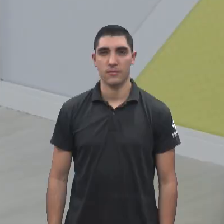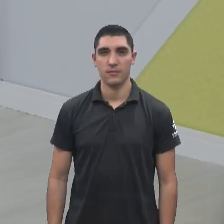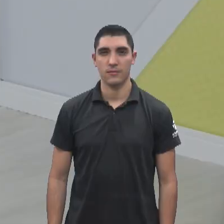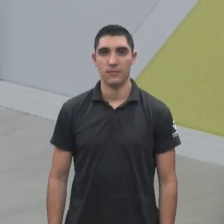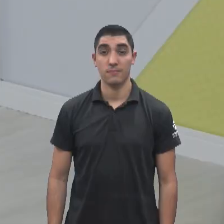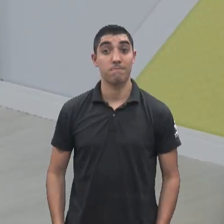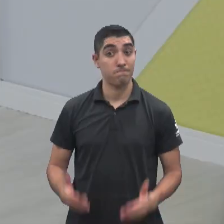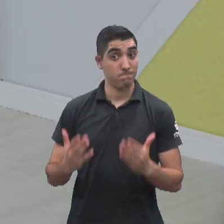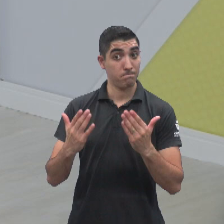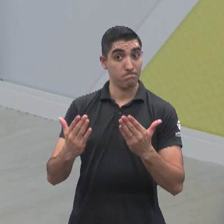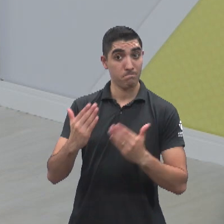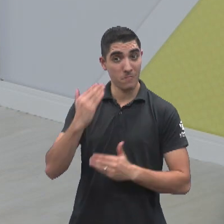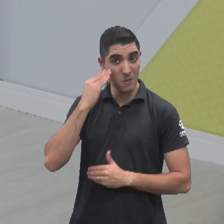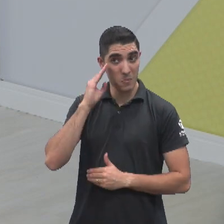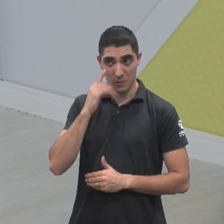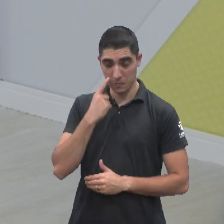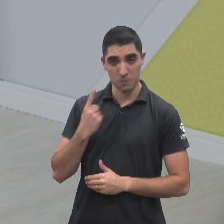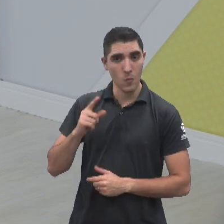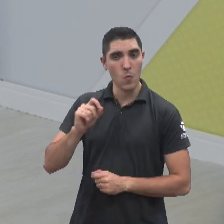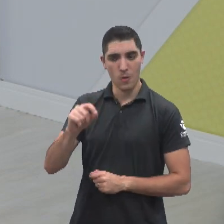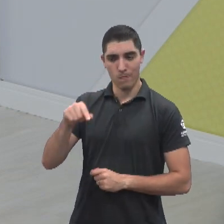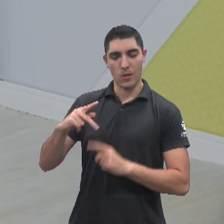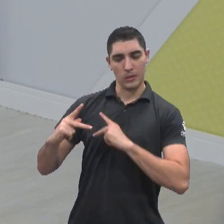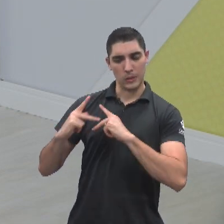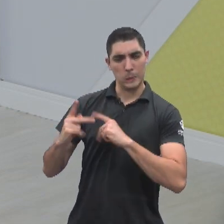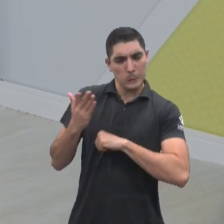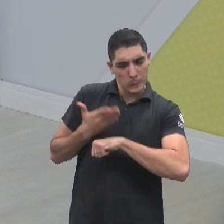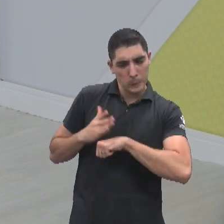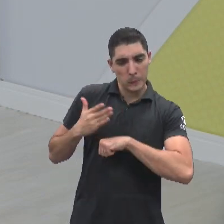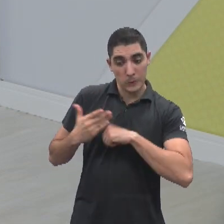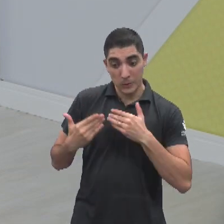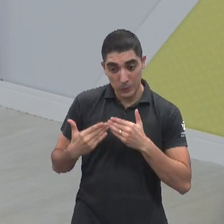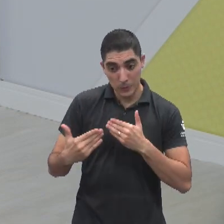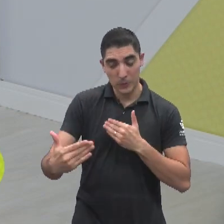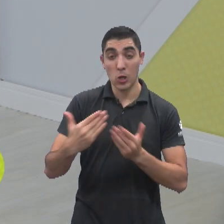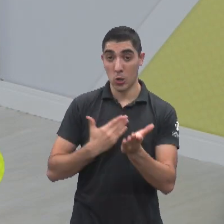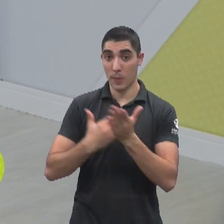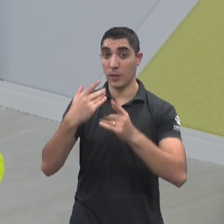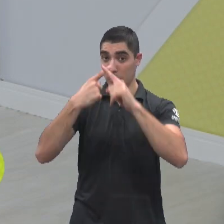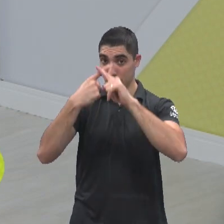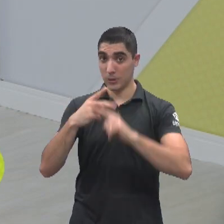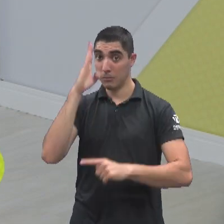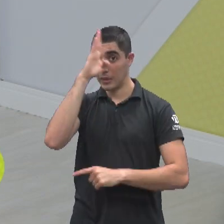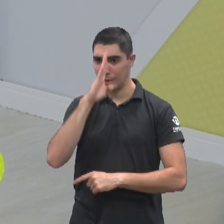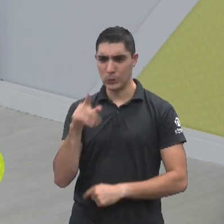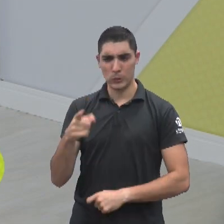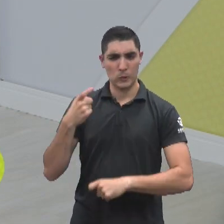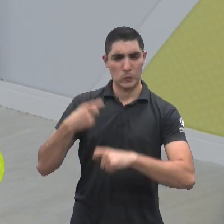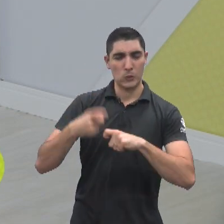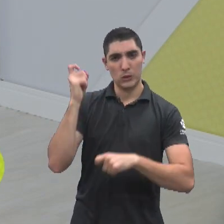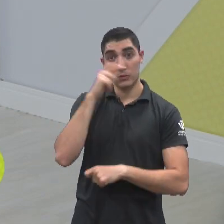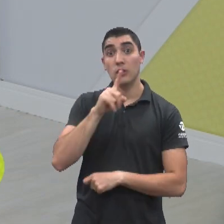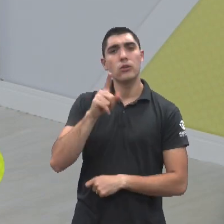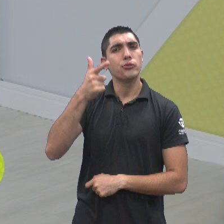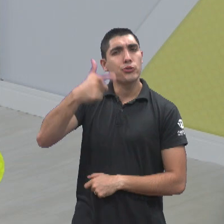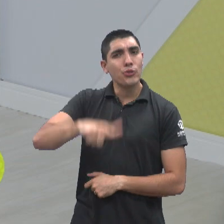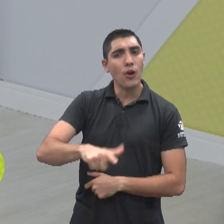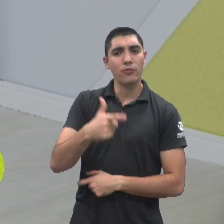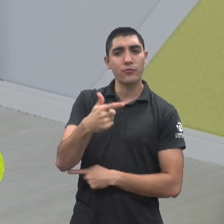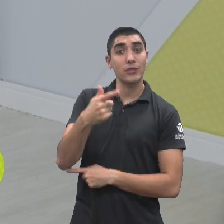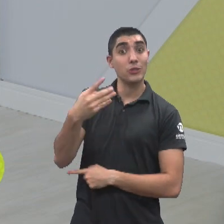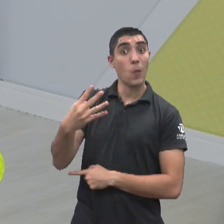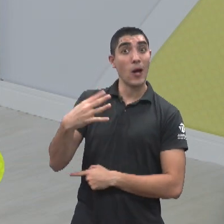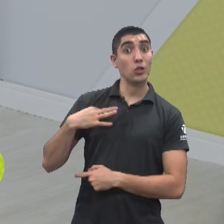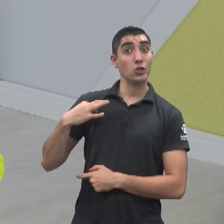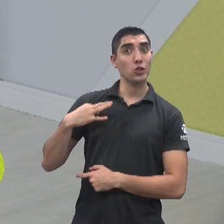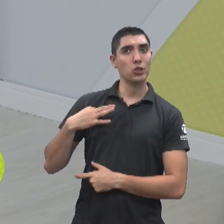Pois é, Brunão, a equipe do São José Futsal se preparando, a gente sabe da força da Liga Nacional, de novo com 24 times, campeonato recheado. Só fazer